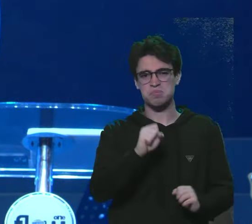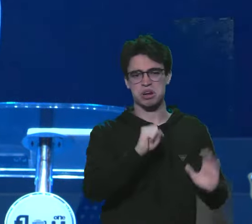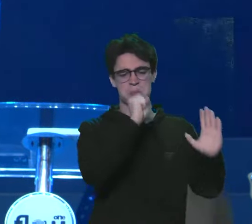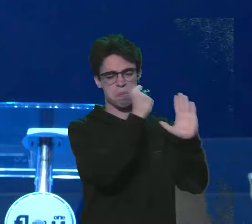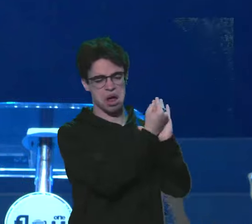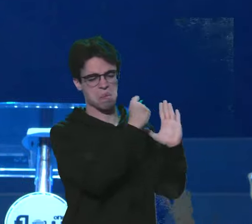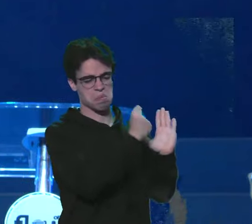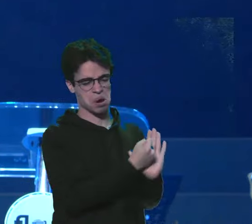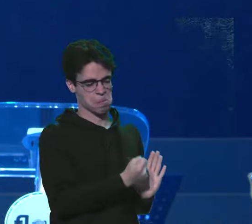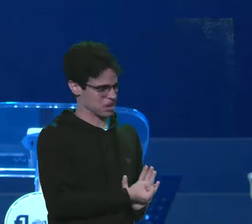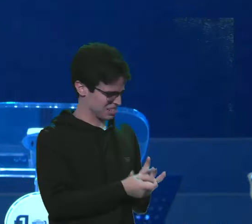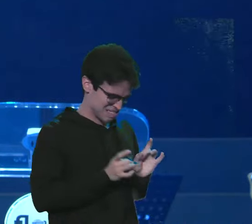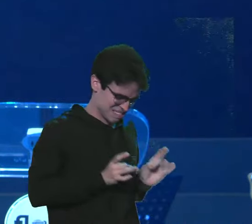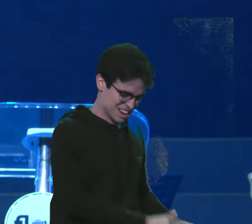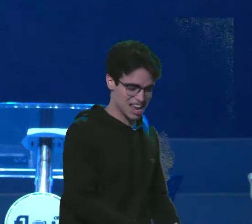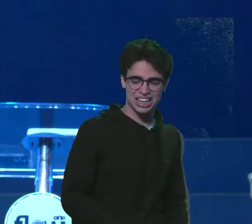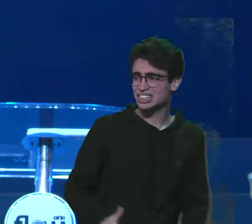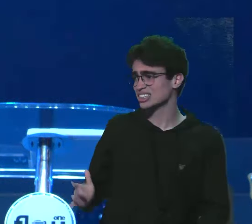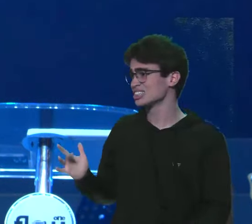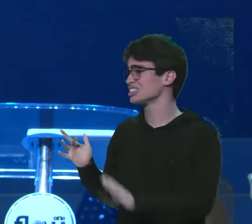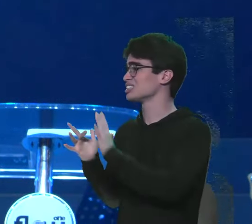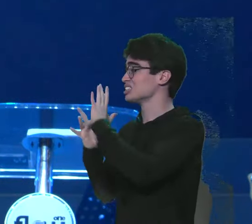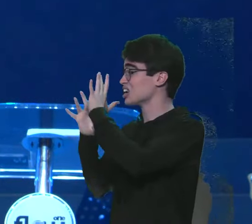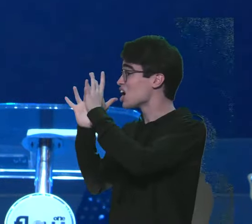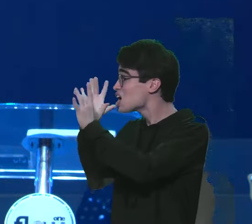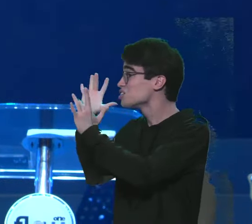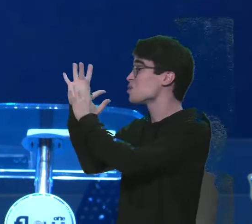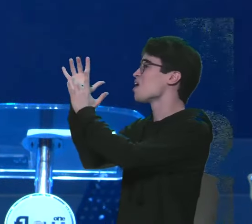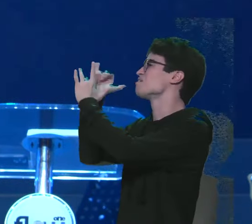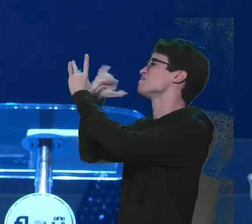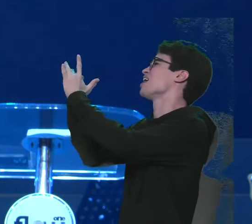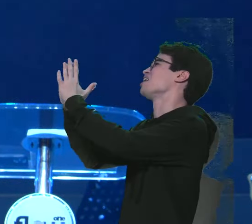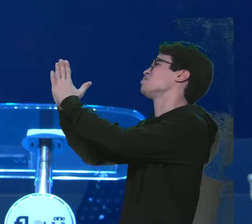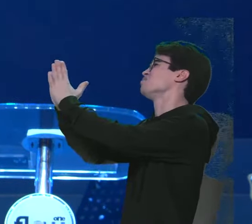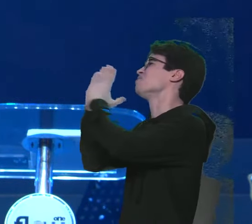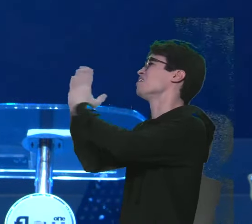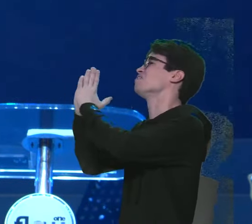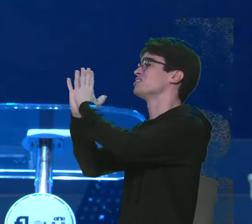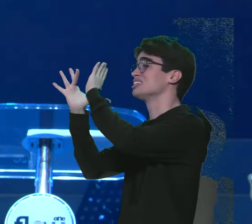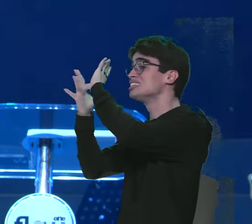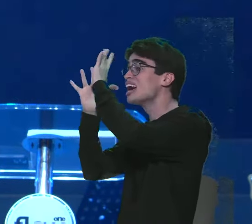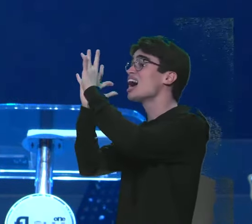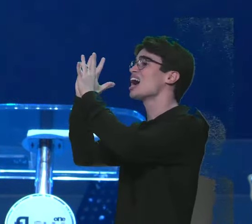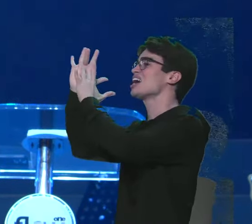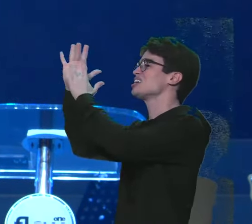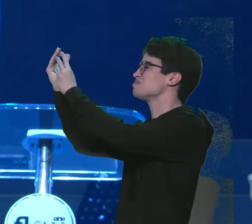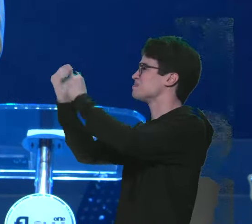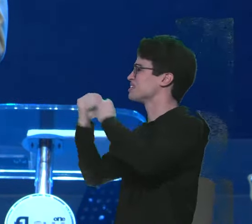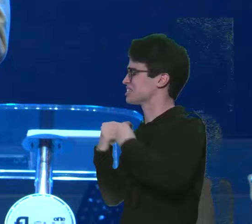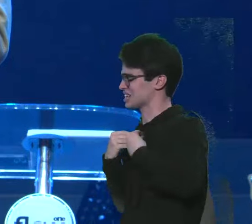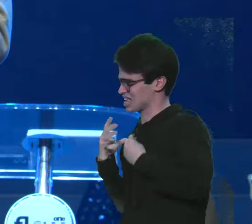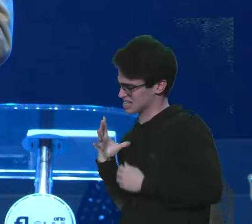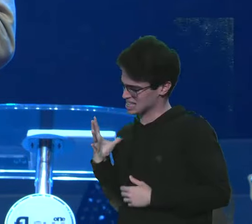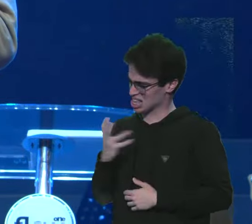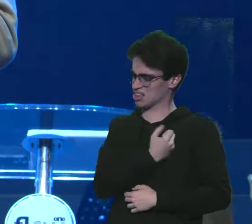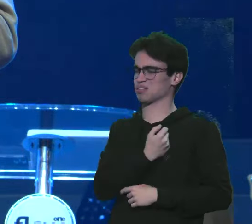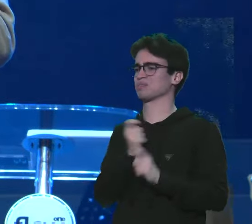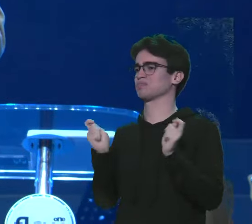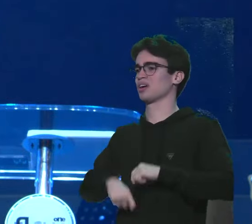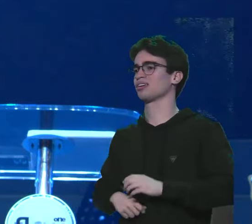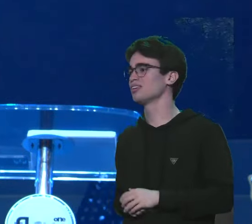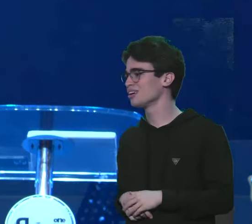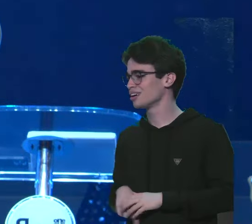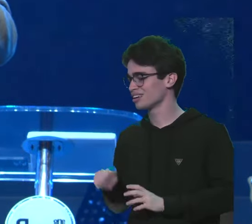rótulos. Olha nos olhos de Jesus e fala: apenas Jesus pode me tirar daqui. Ó, o